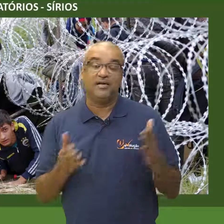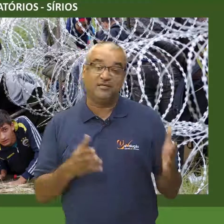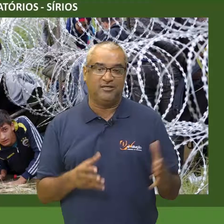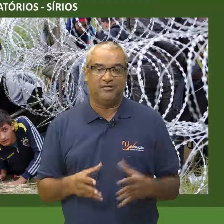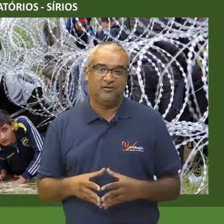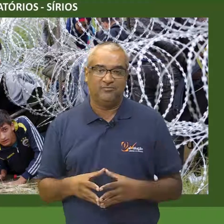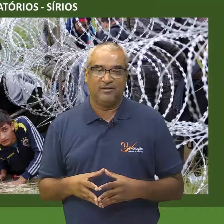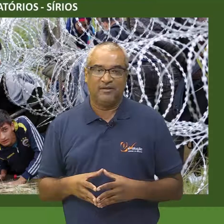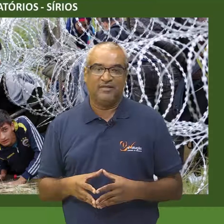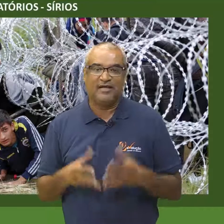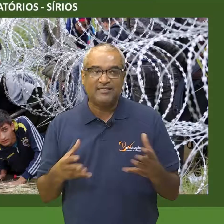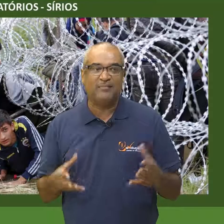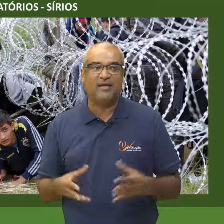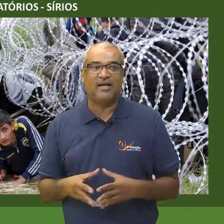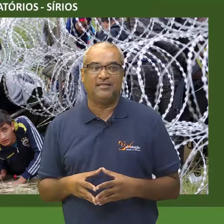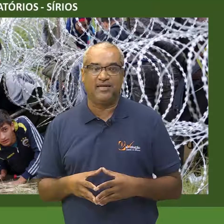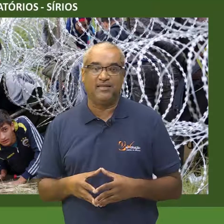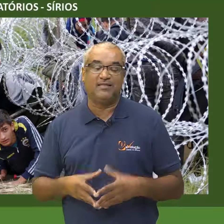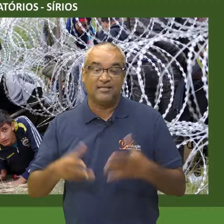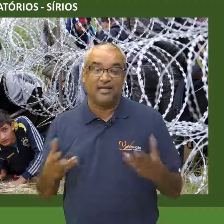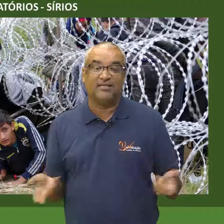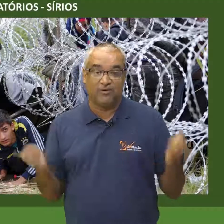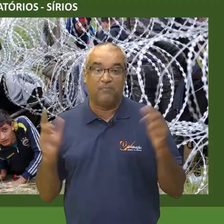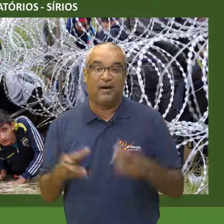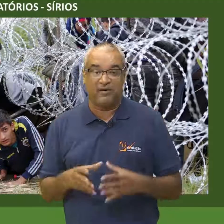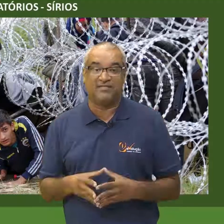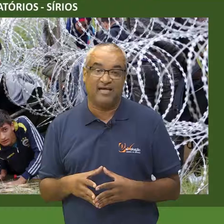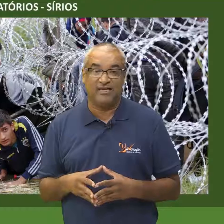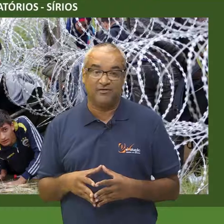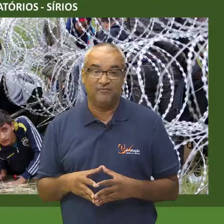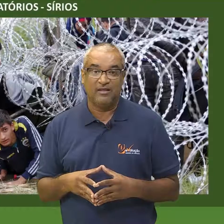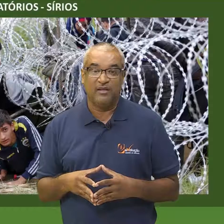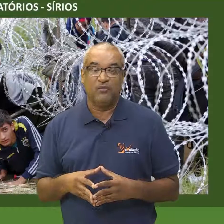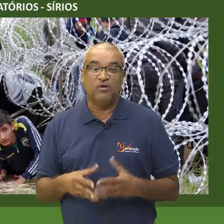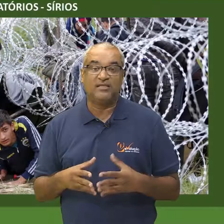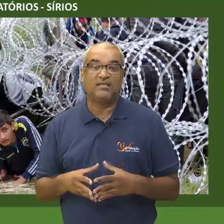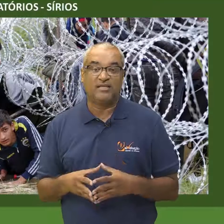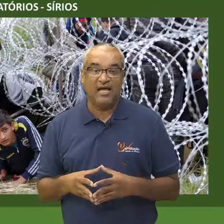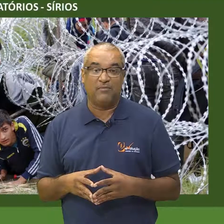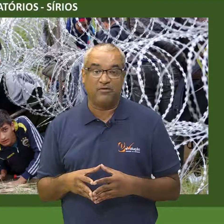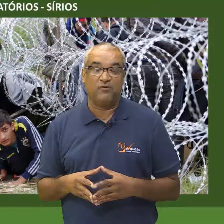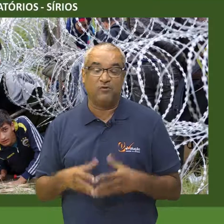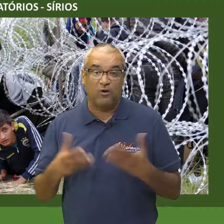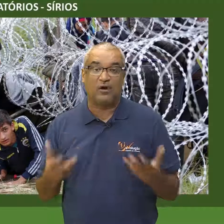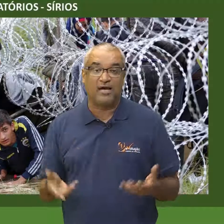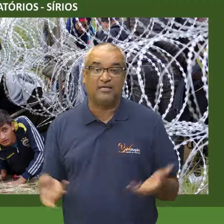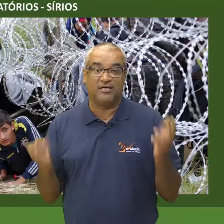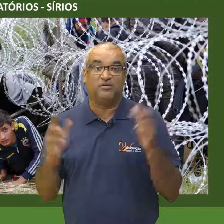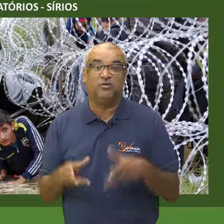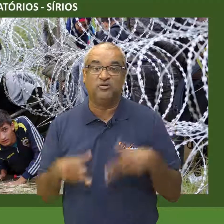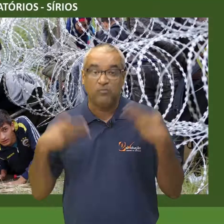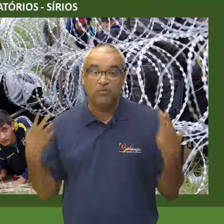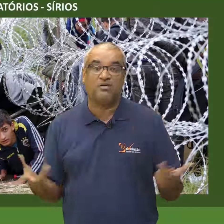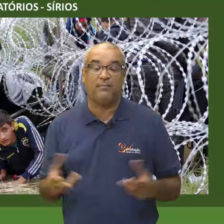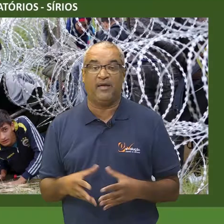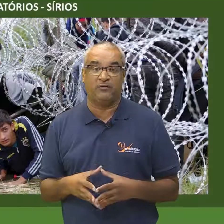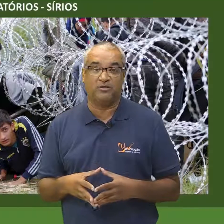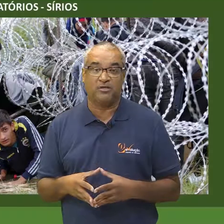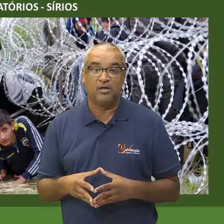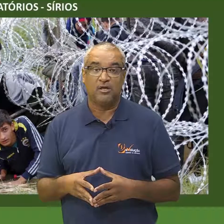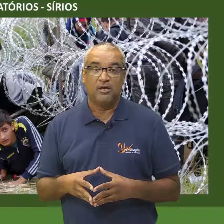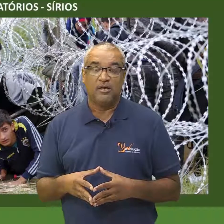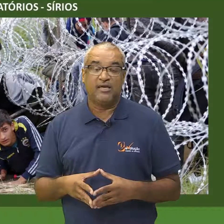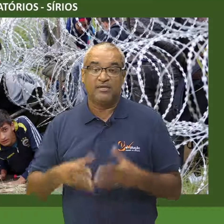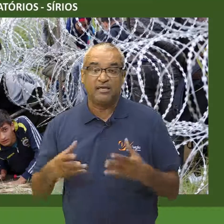especialistas acreditam que nessa brincadeira em tentar derrubar o Assad, muitas armas foram colocadas nas mãos de muitos